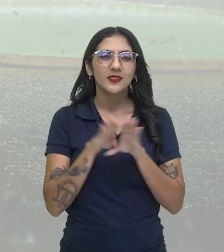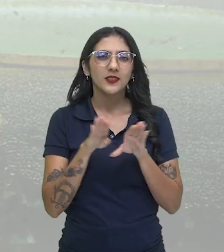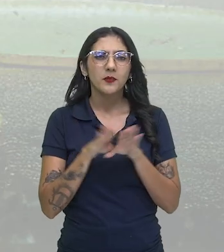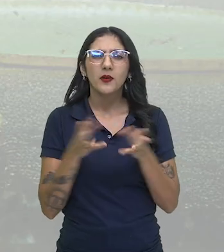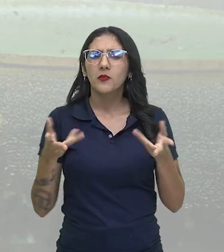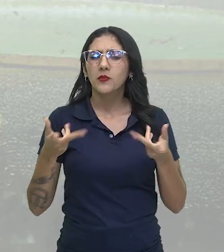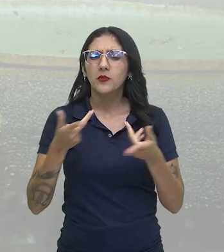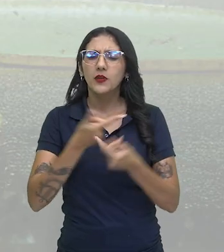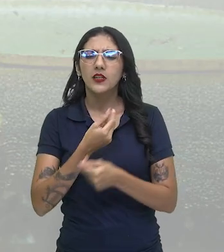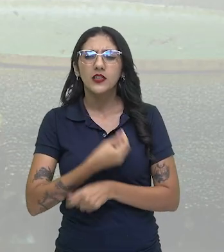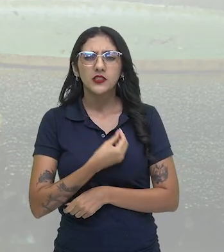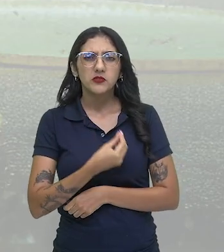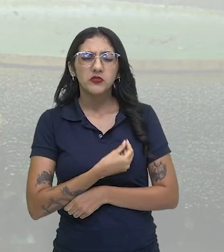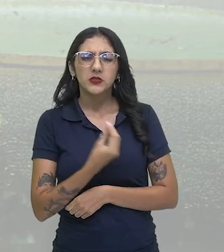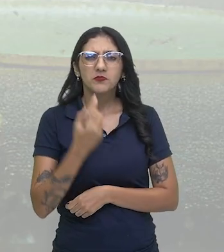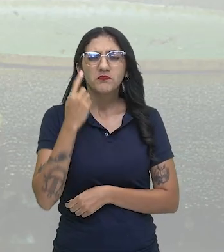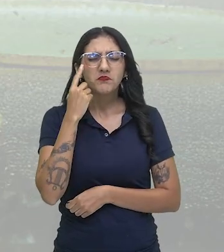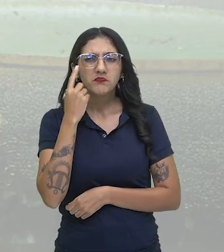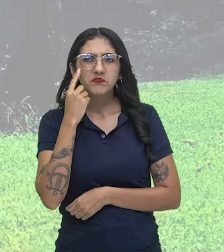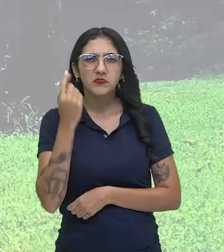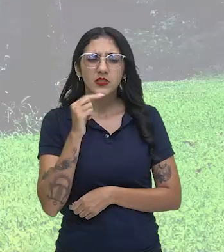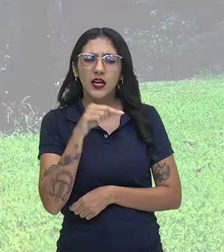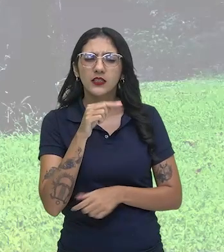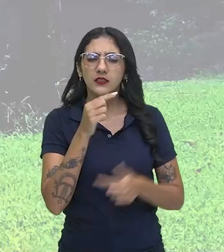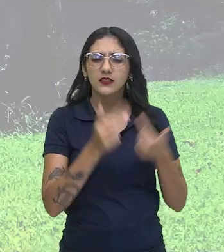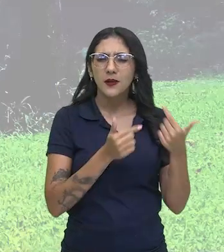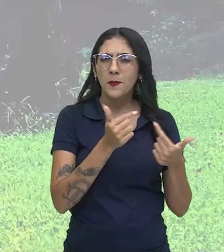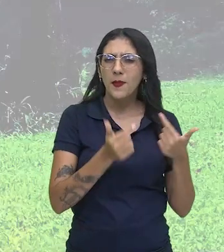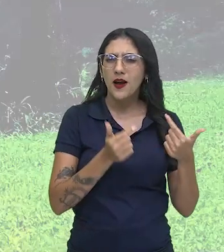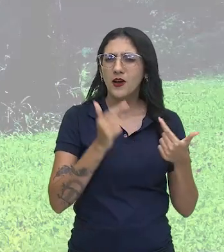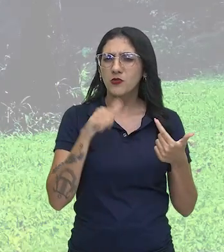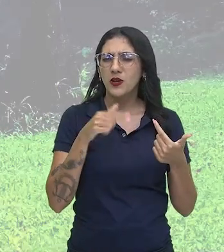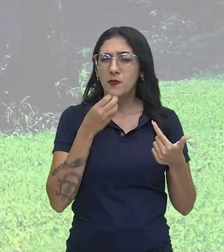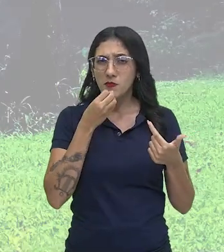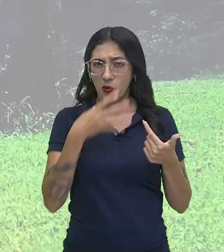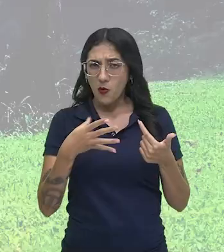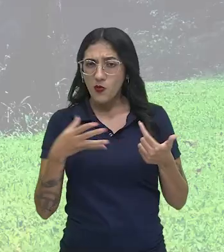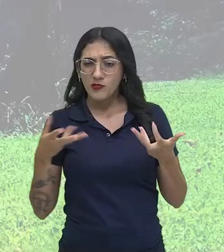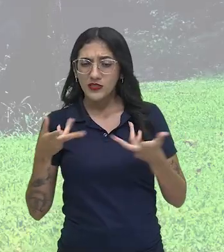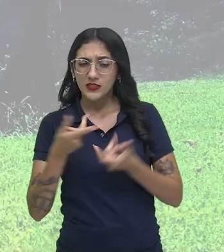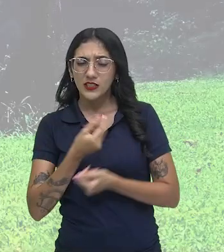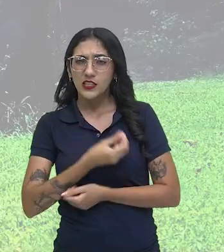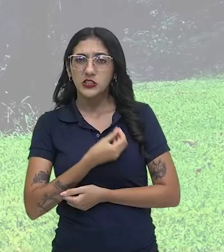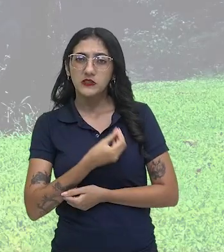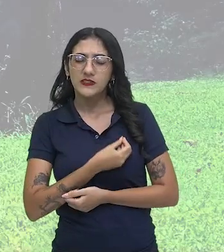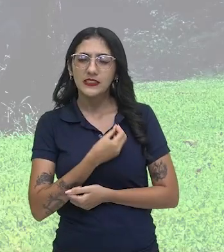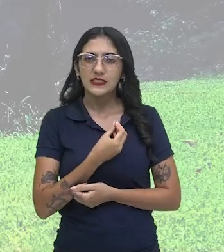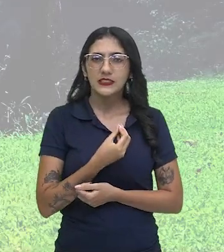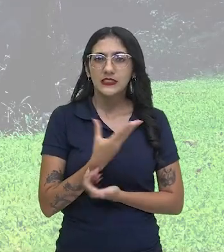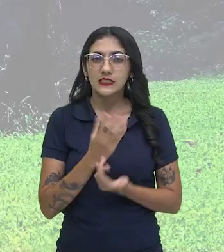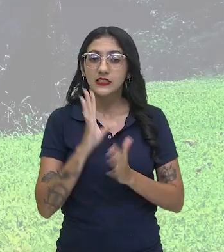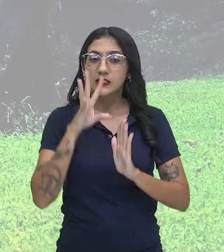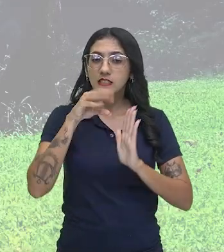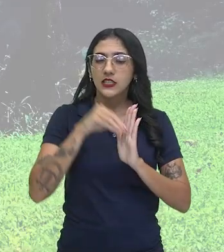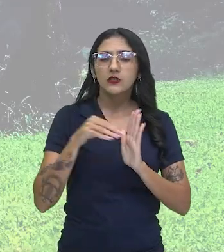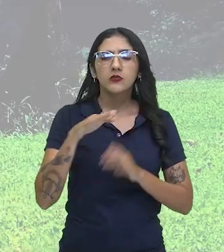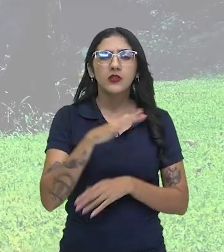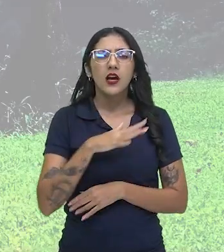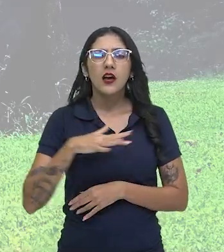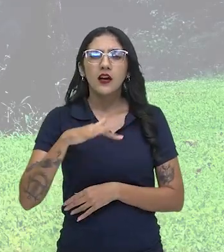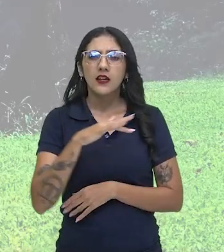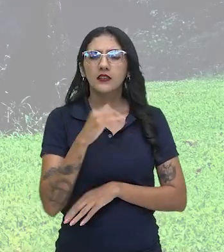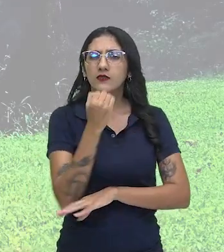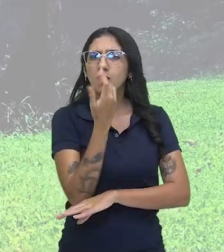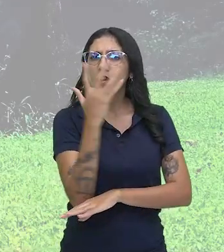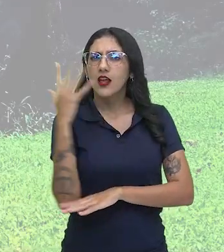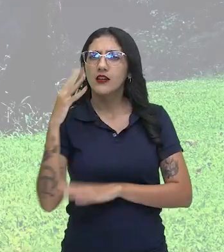Será que dá para aliar esse trabalho com qualidade de vida? É possível nessa realidade amazônica, não é? Dá